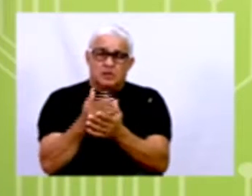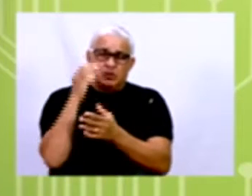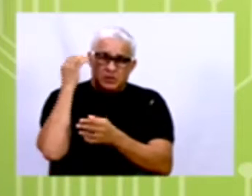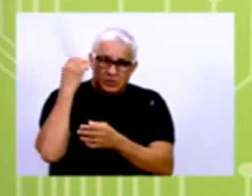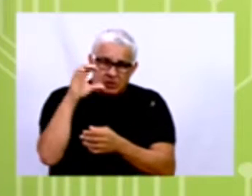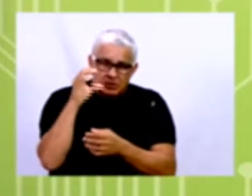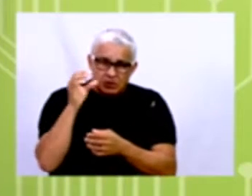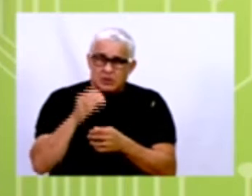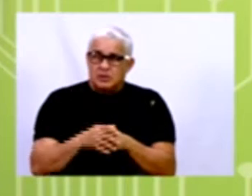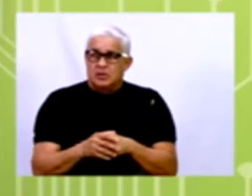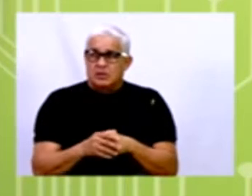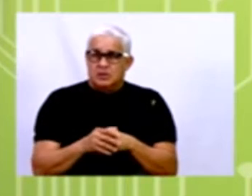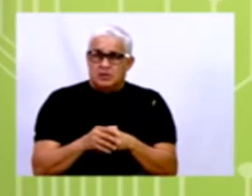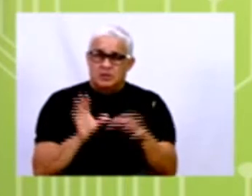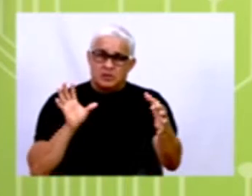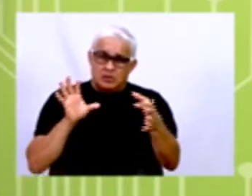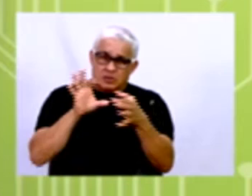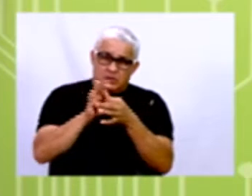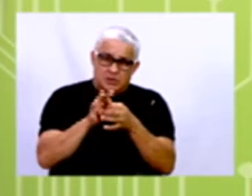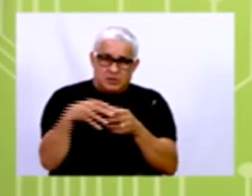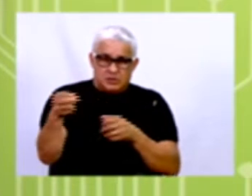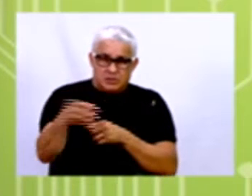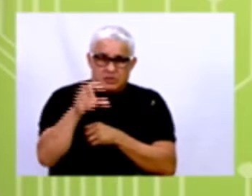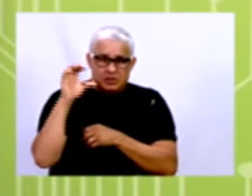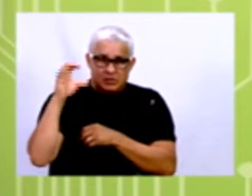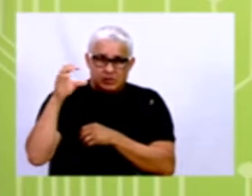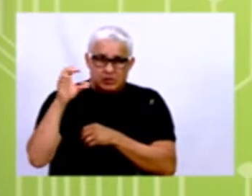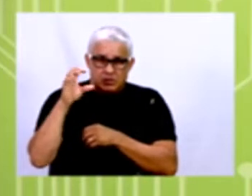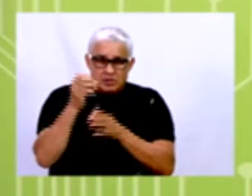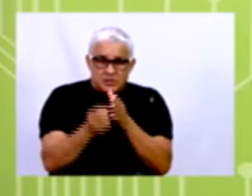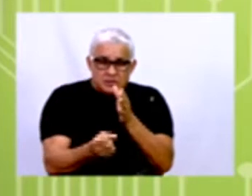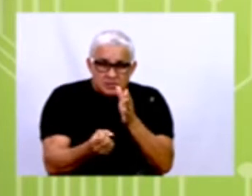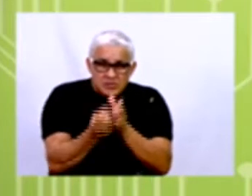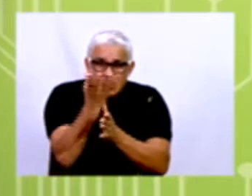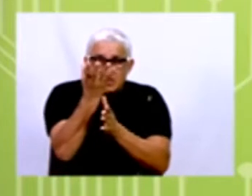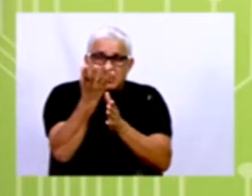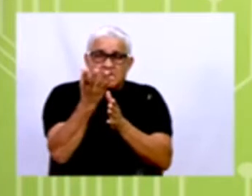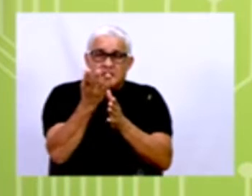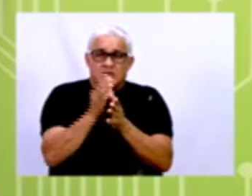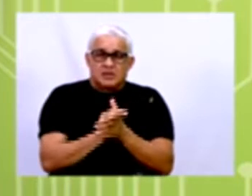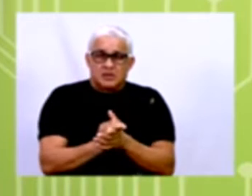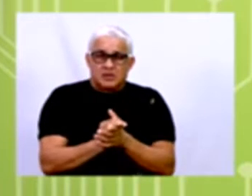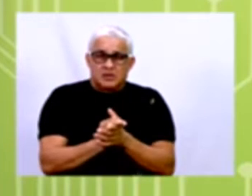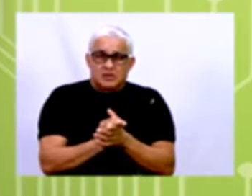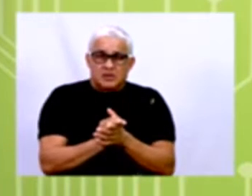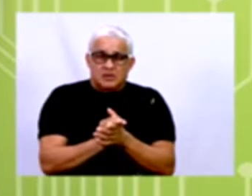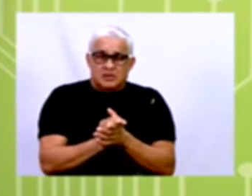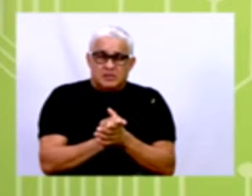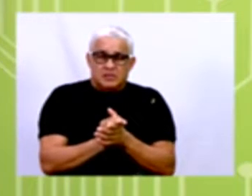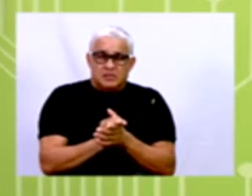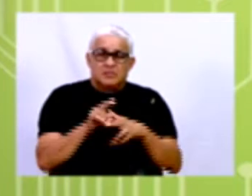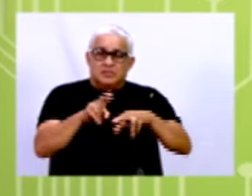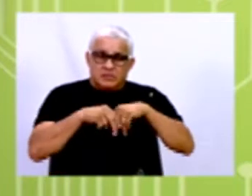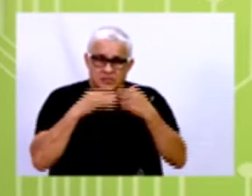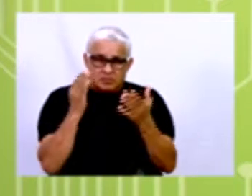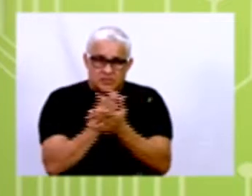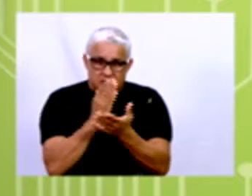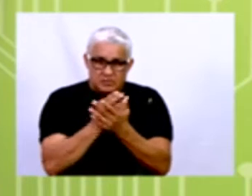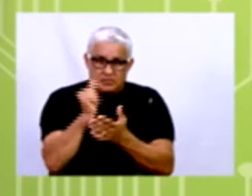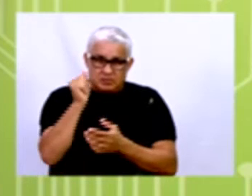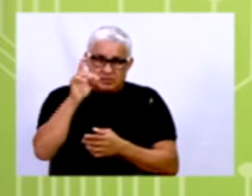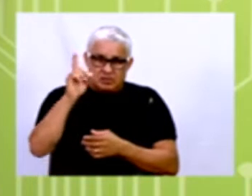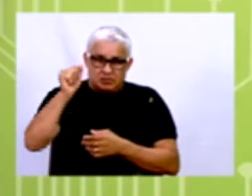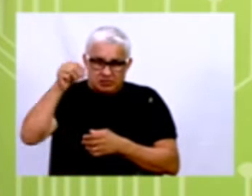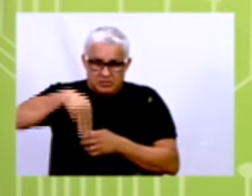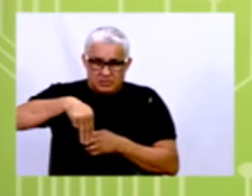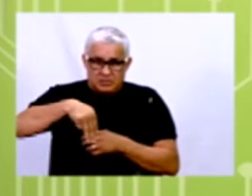científicos relacionado a essa nova ciência, que nasce exatamente a partir da produção dessa obra fantástica do Adam Smith.